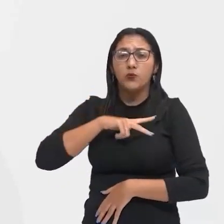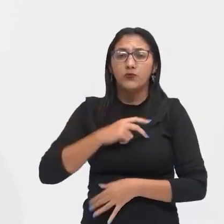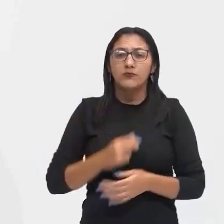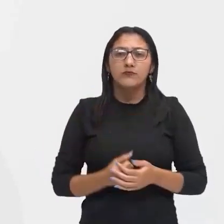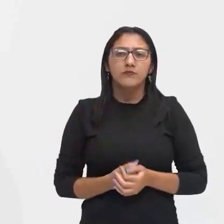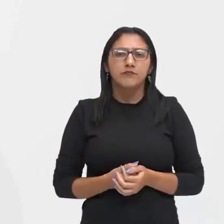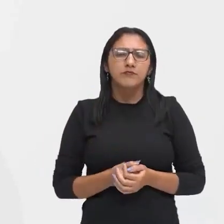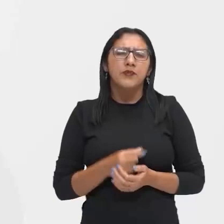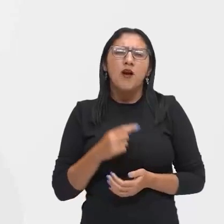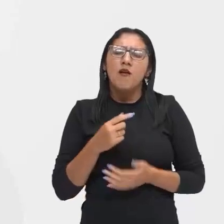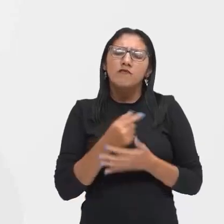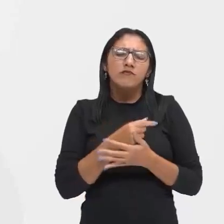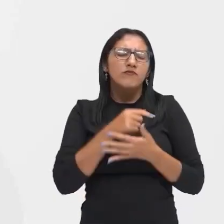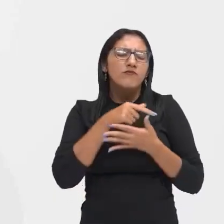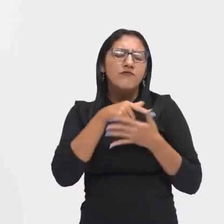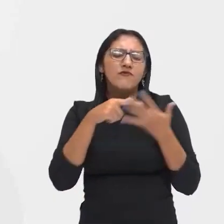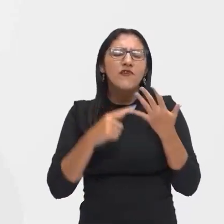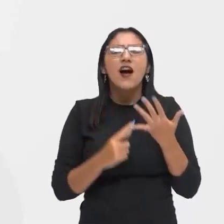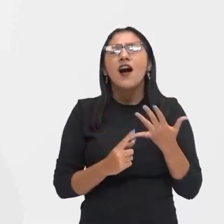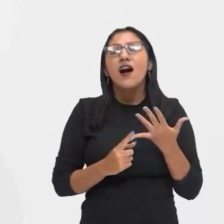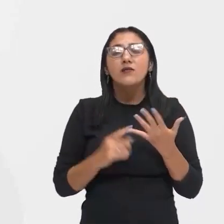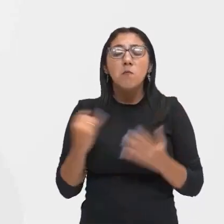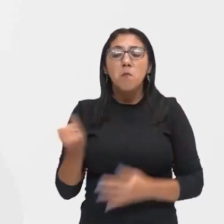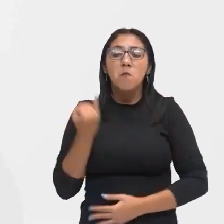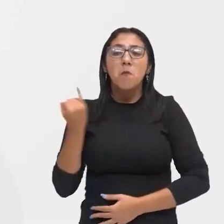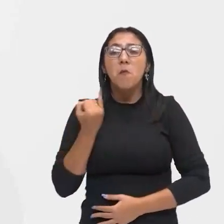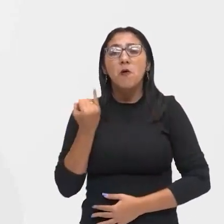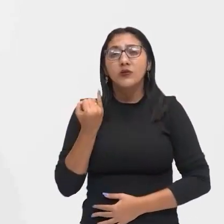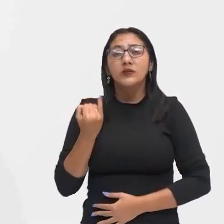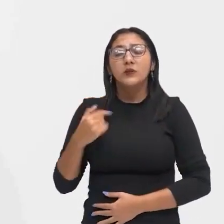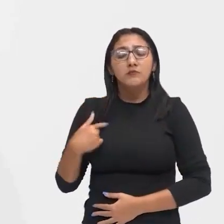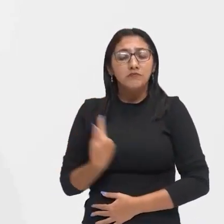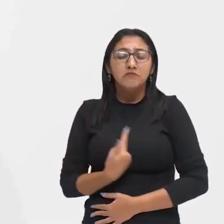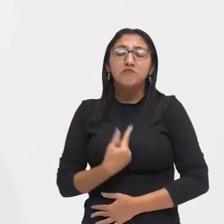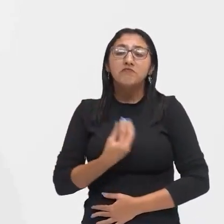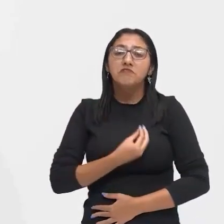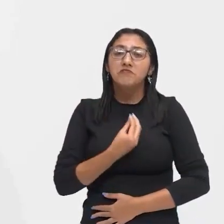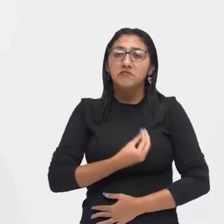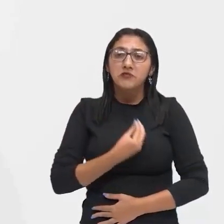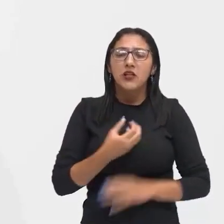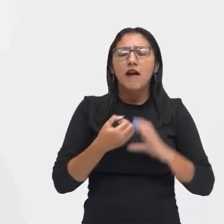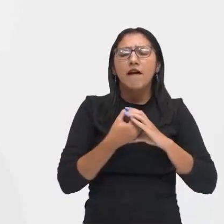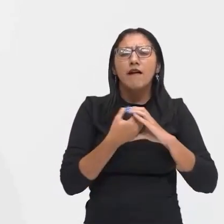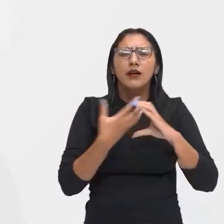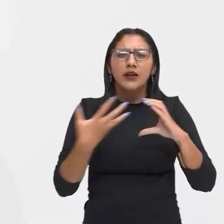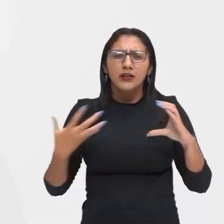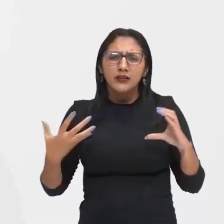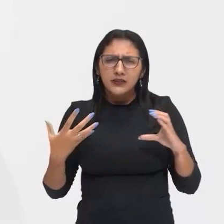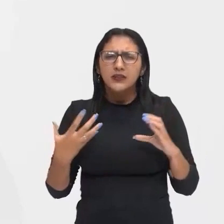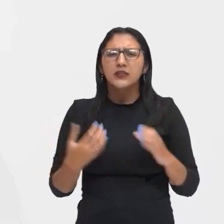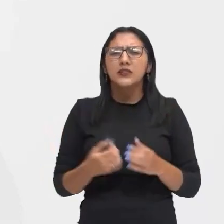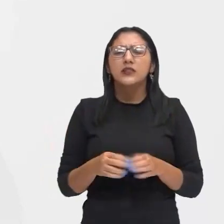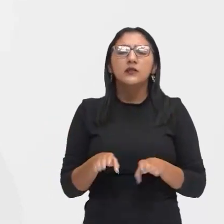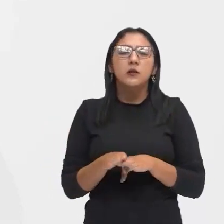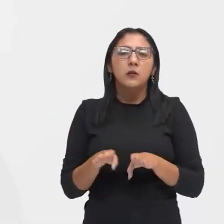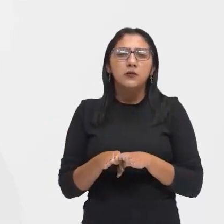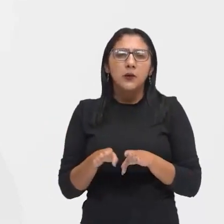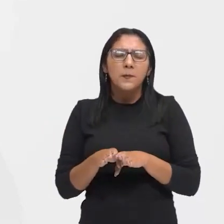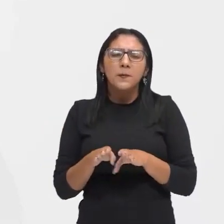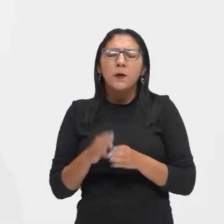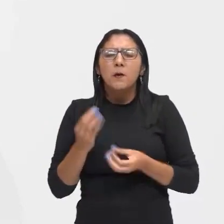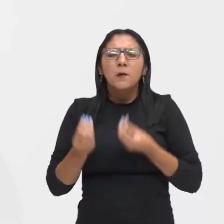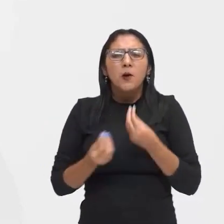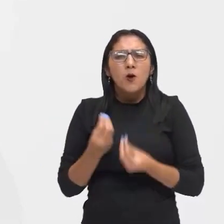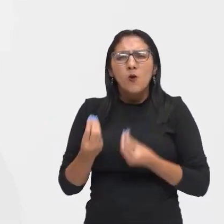as coisas que são importantes para nós, as características e comportamentos que nos motivam e guiam as